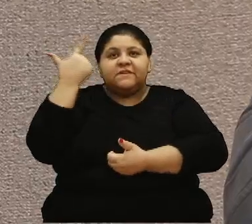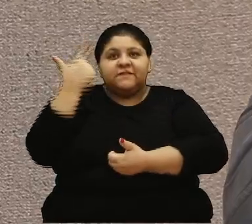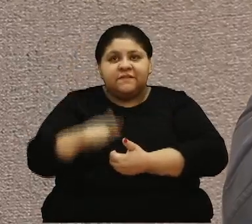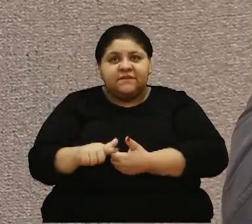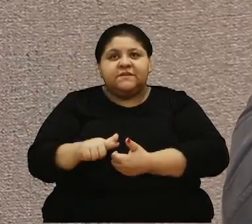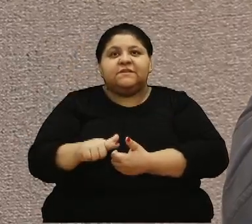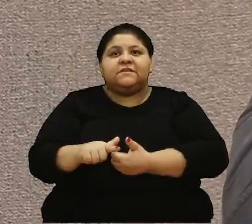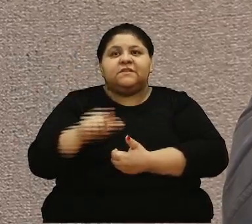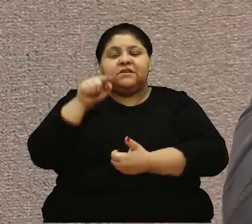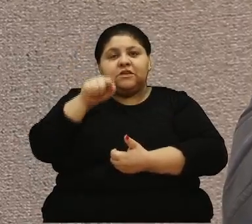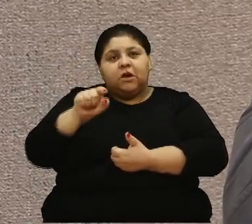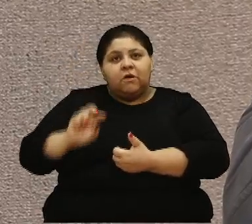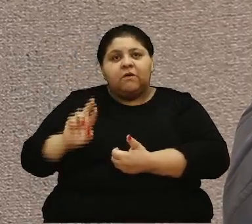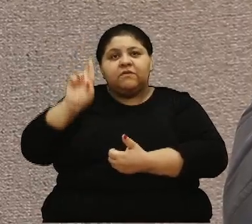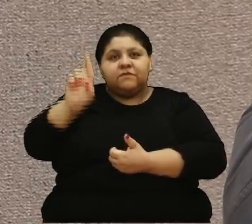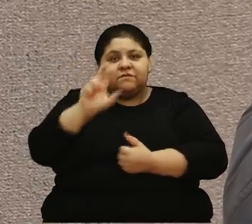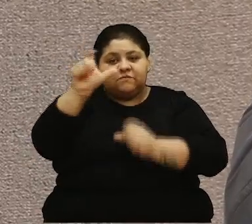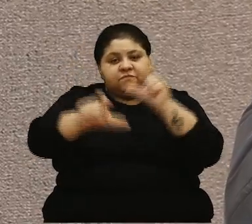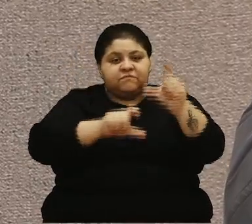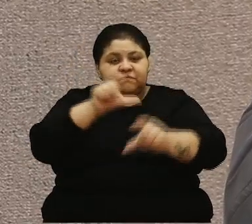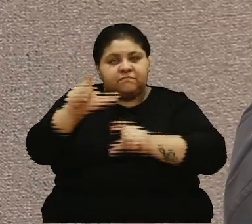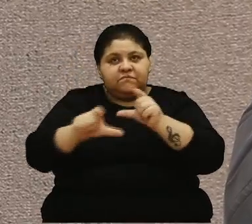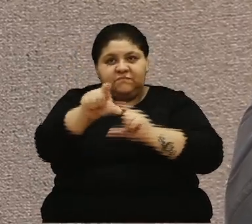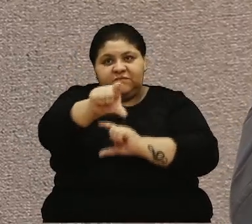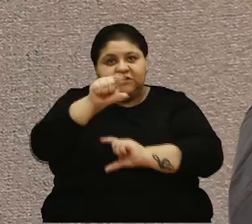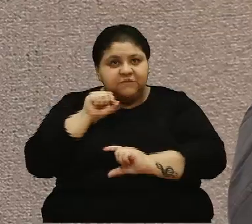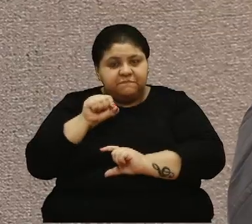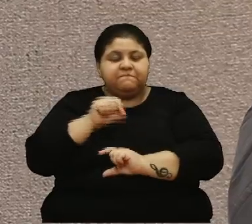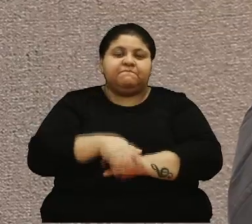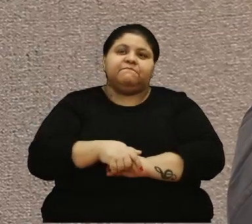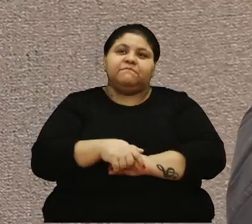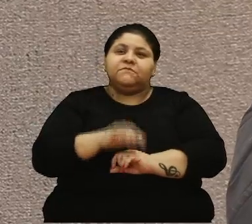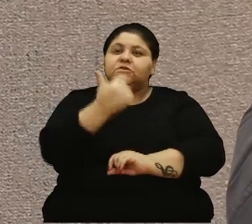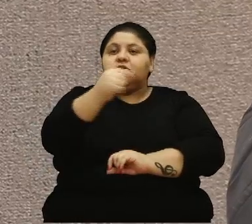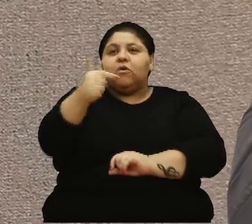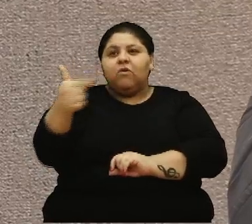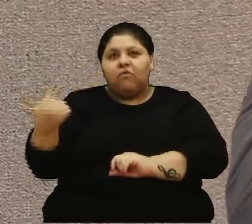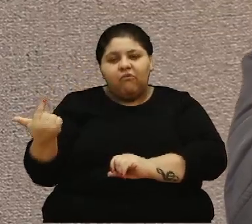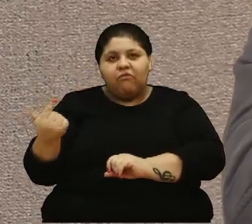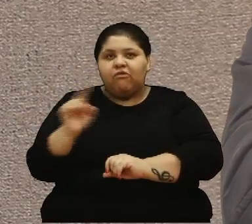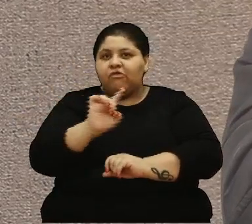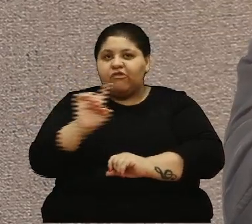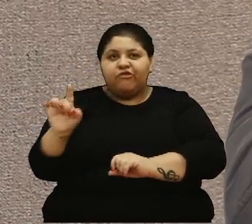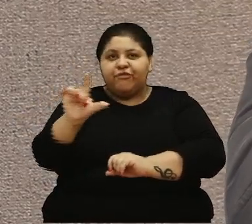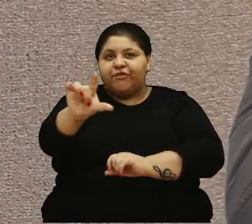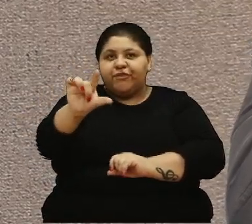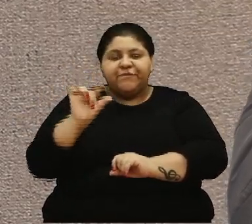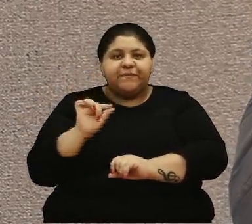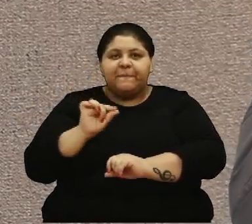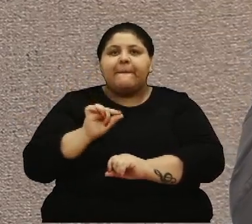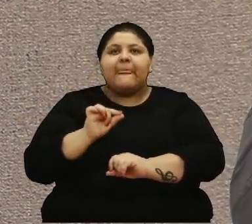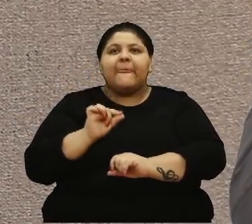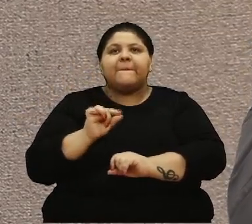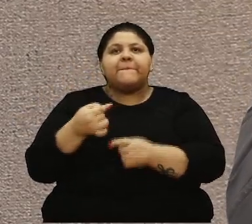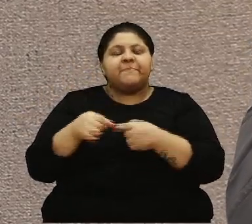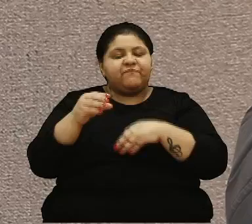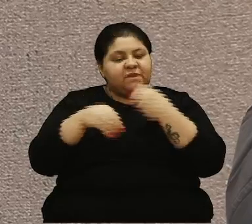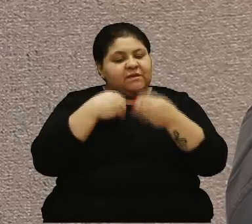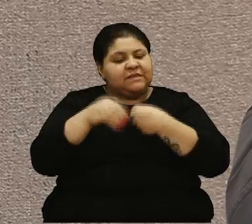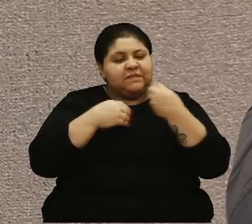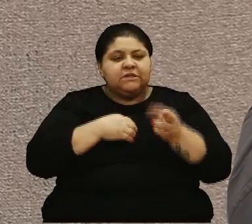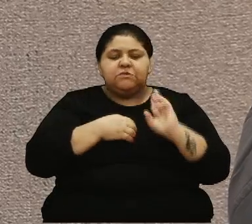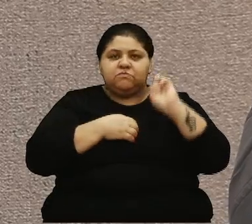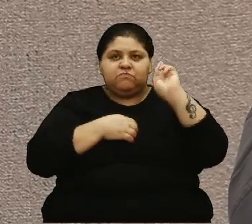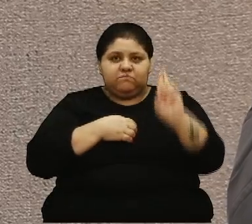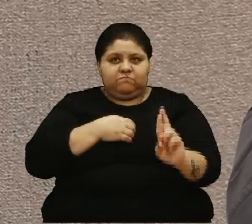está representando as pessoas que lhe elegeram para tanto, né? E outros que talvez não lhe elegeram para isso, mas se sentem também